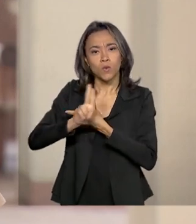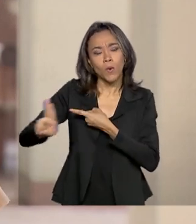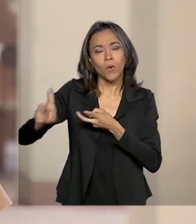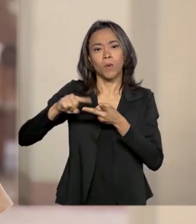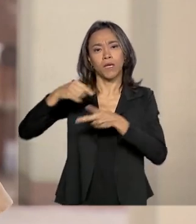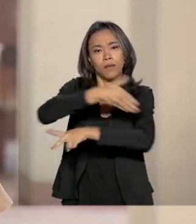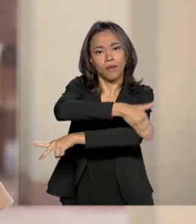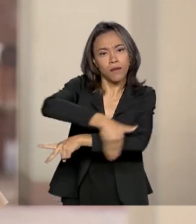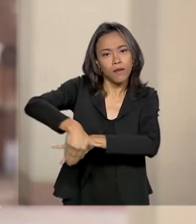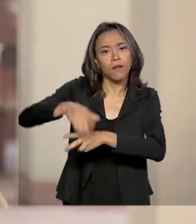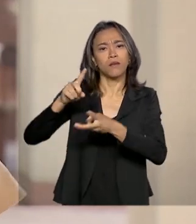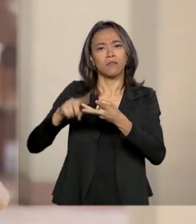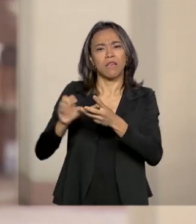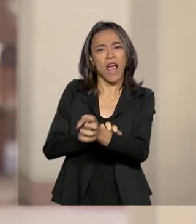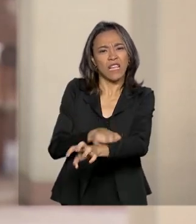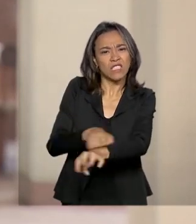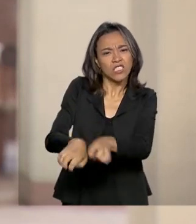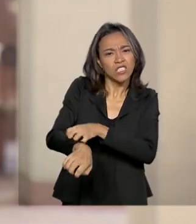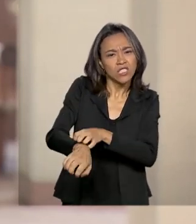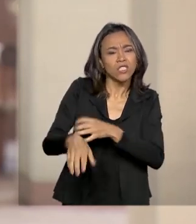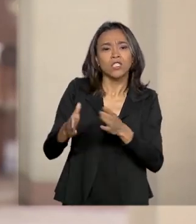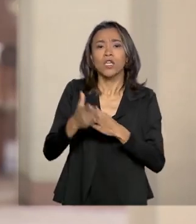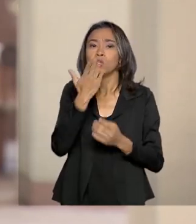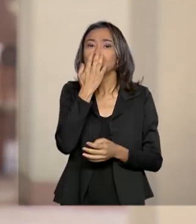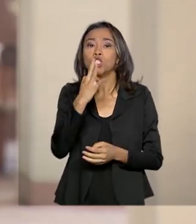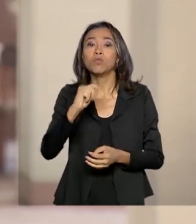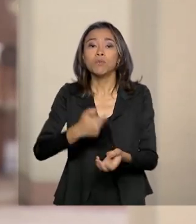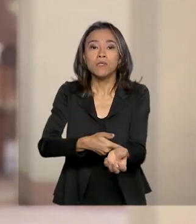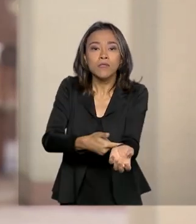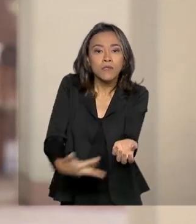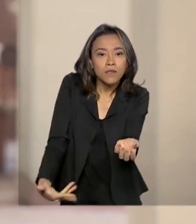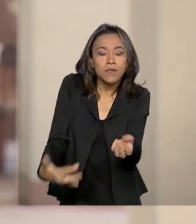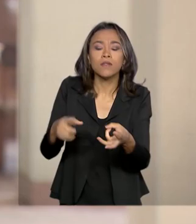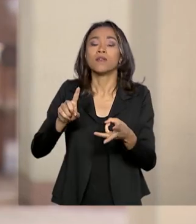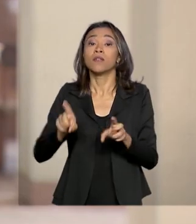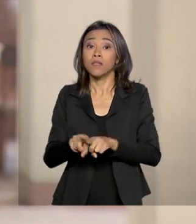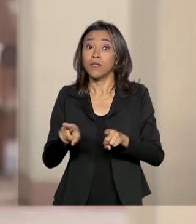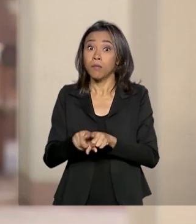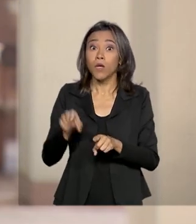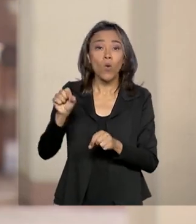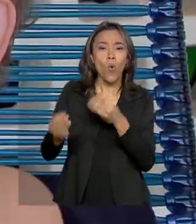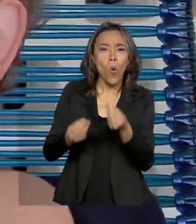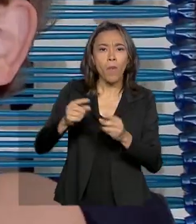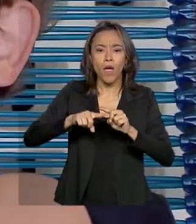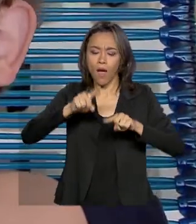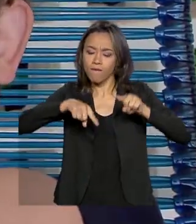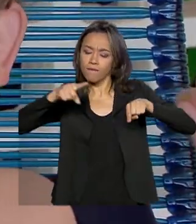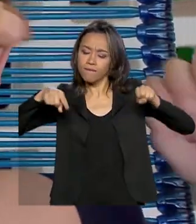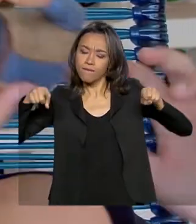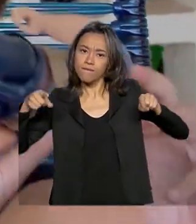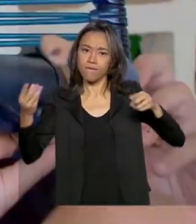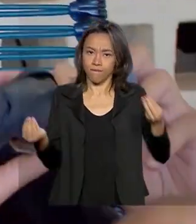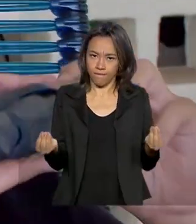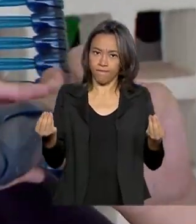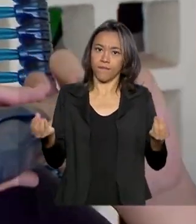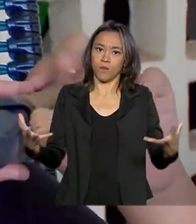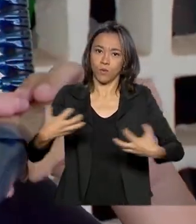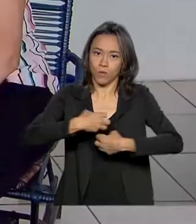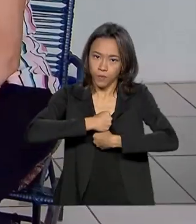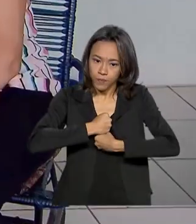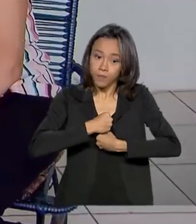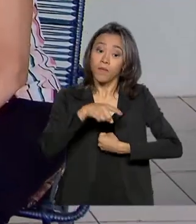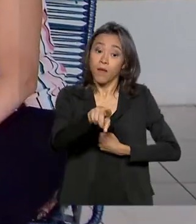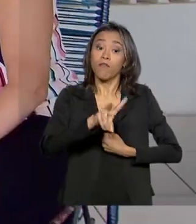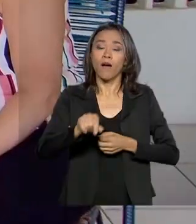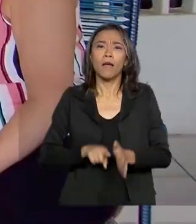endereço, alergias, tipo sanguíneo e grau de intensidade do transtorno. A nova lei também vai mapear o número